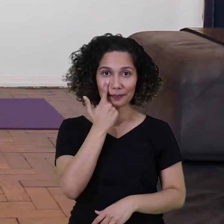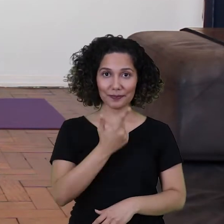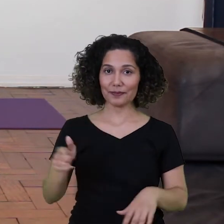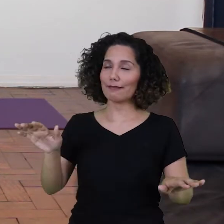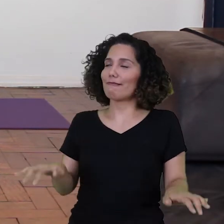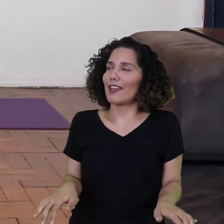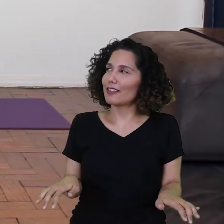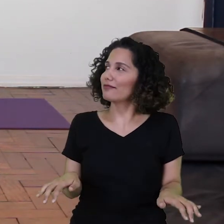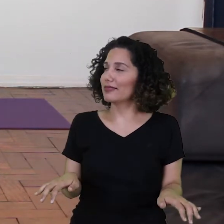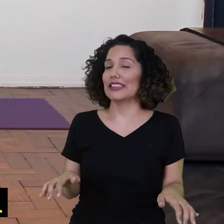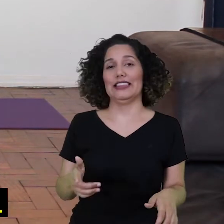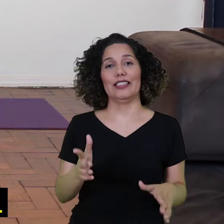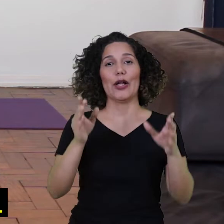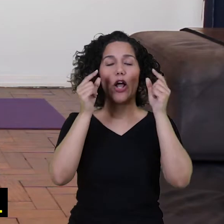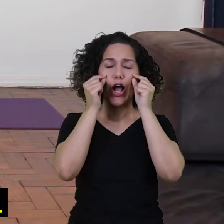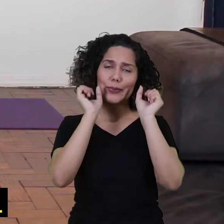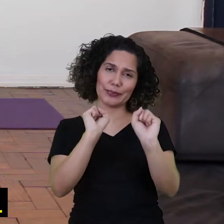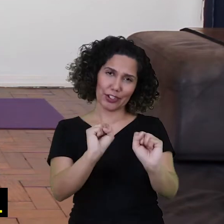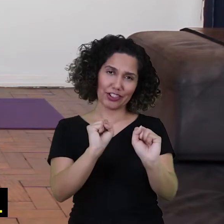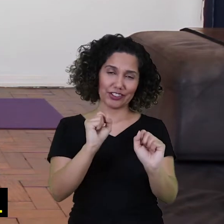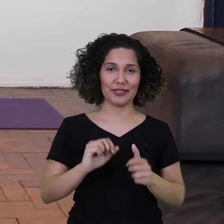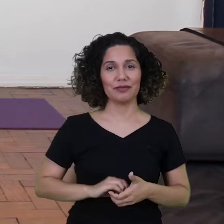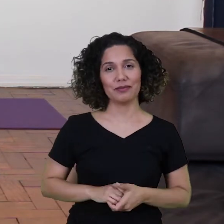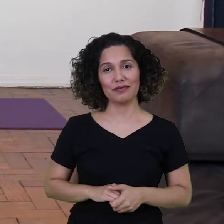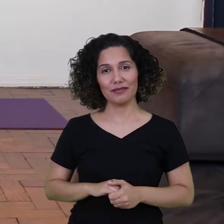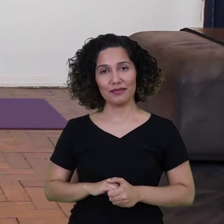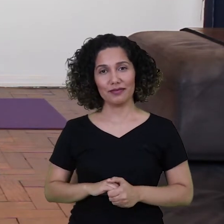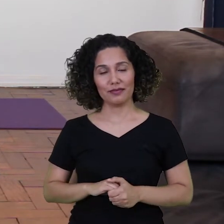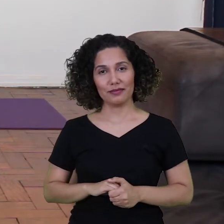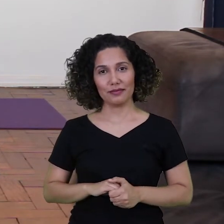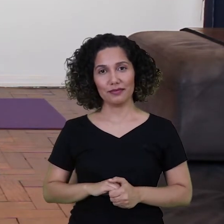mãos aqui sobre os joelhos. Fecha um pouquinho os olhos.